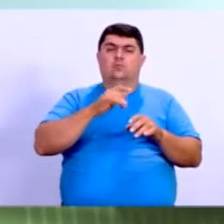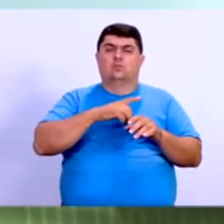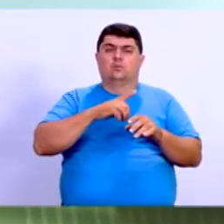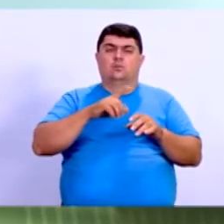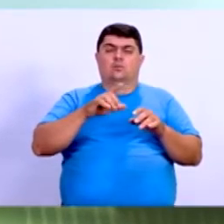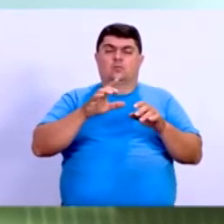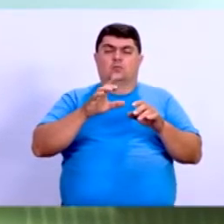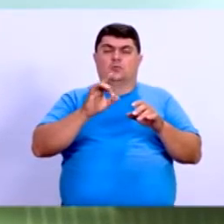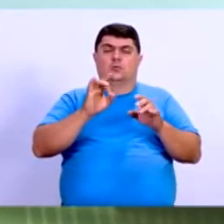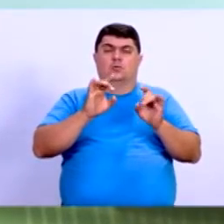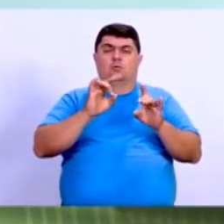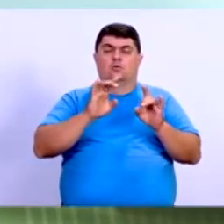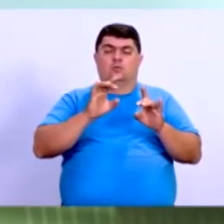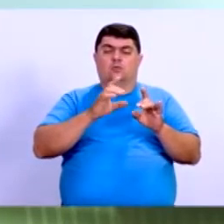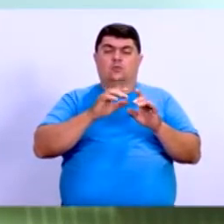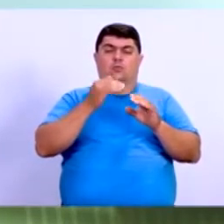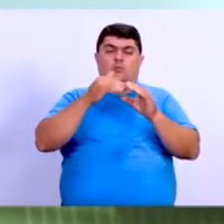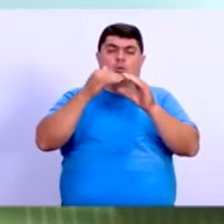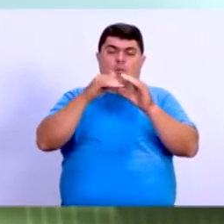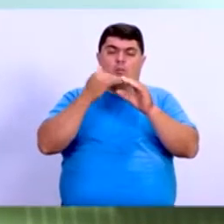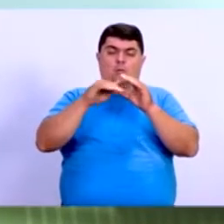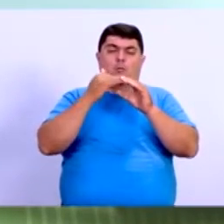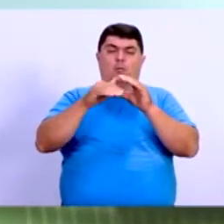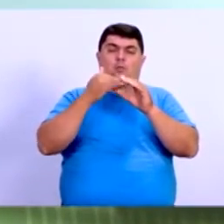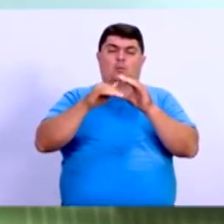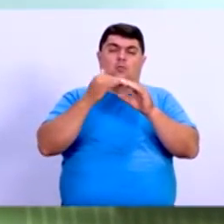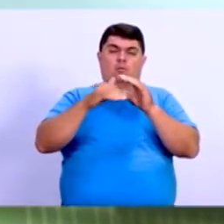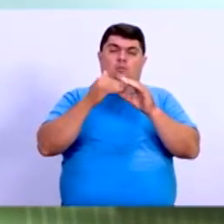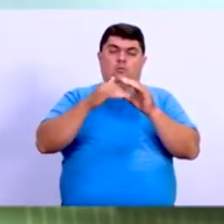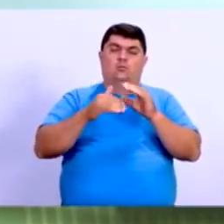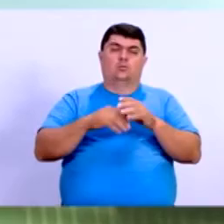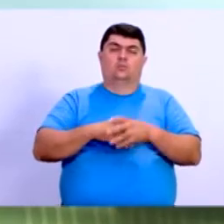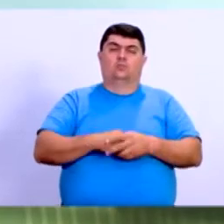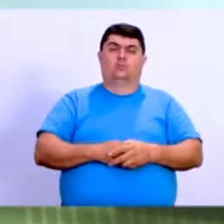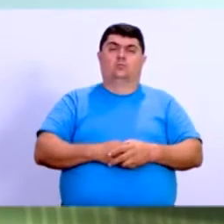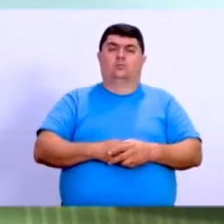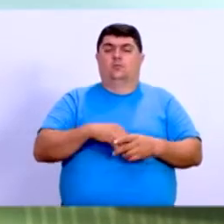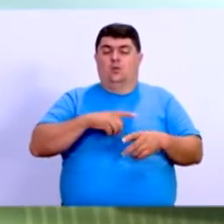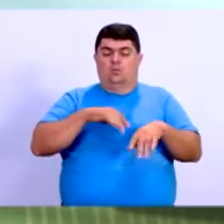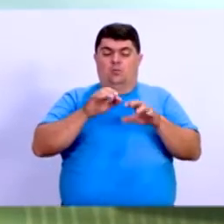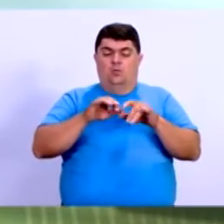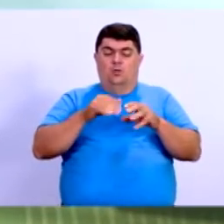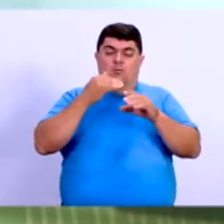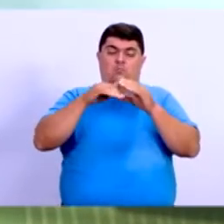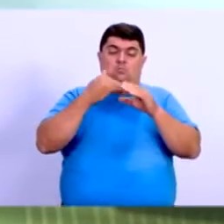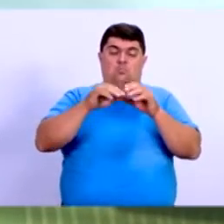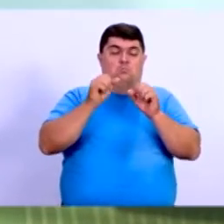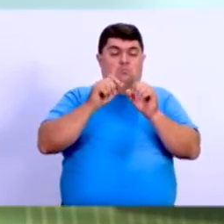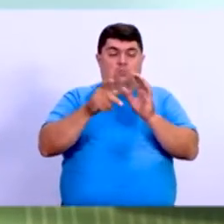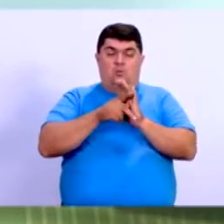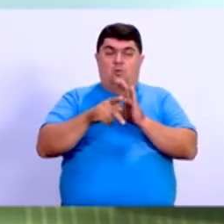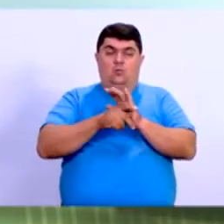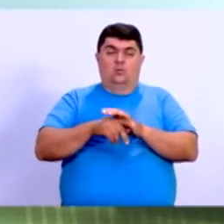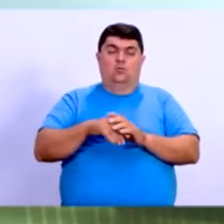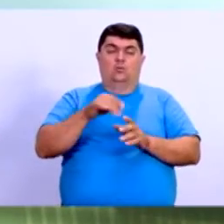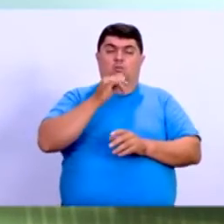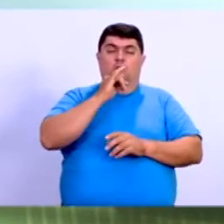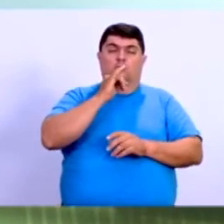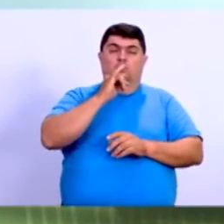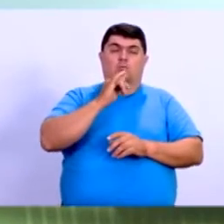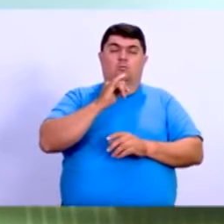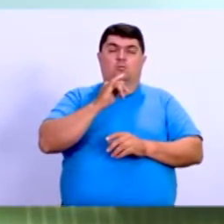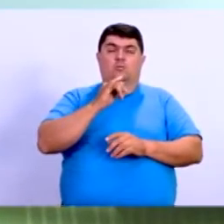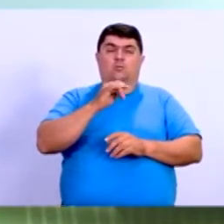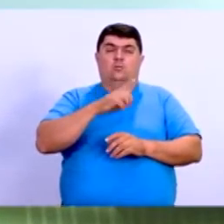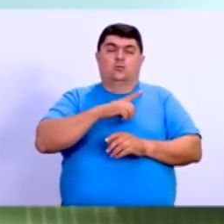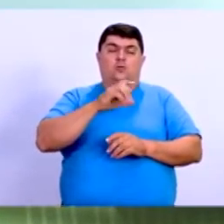passando informações na interface, certo? Ele está digitando na interface. Quando